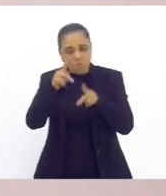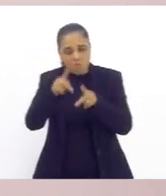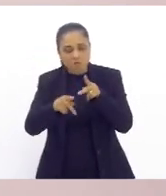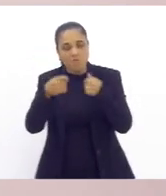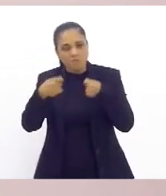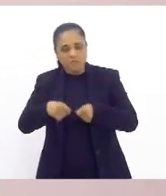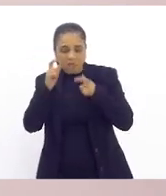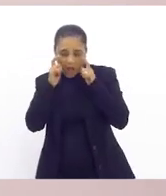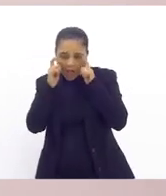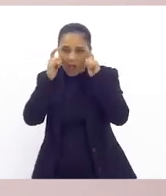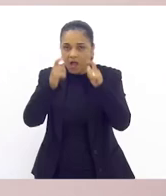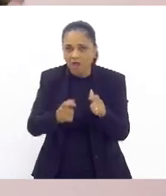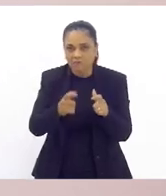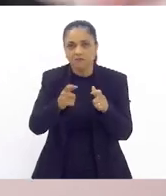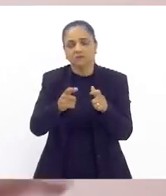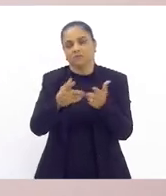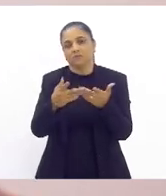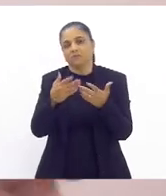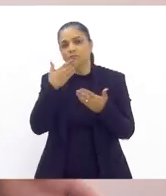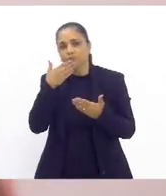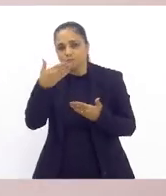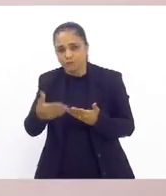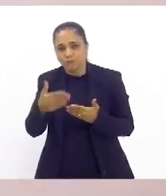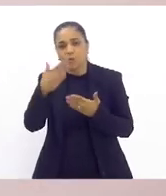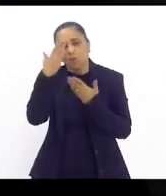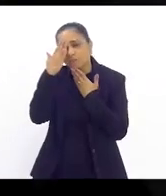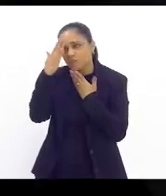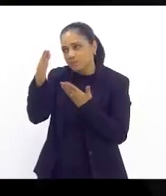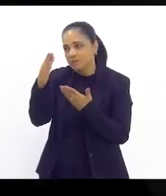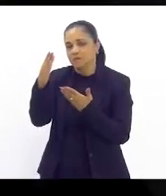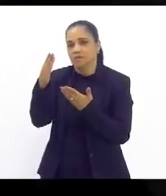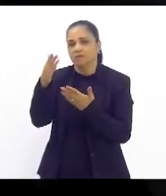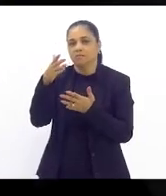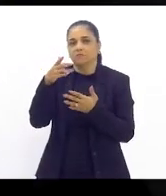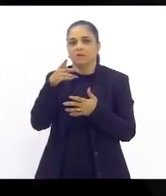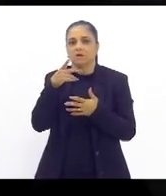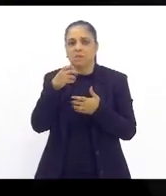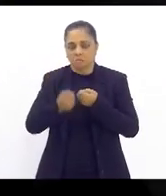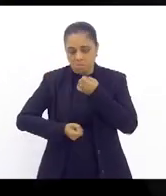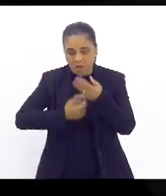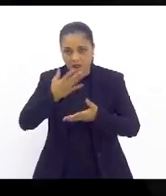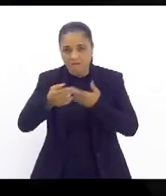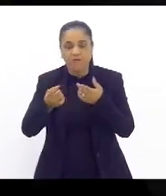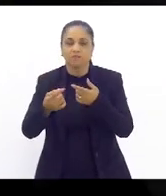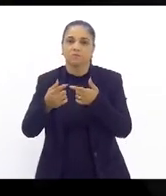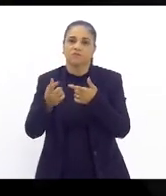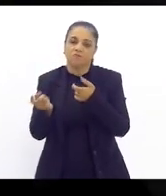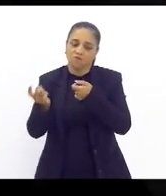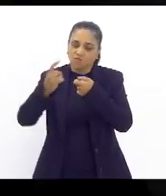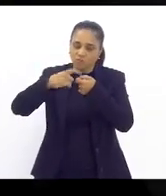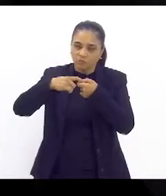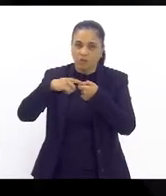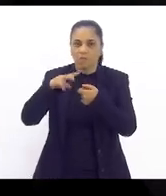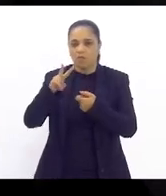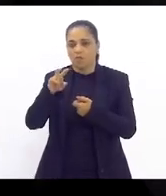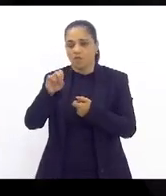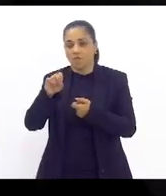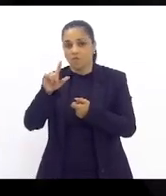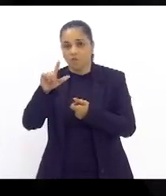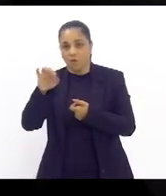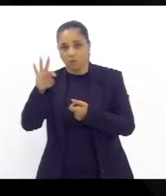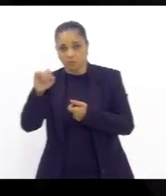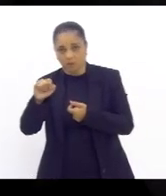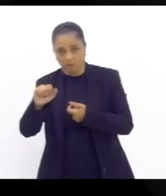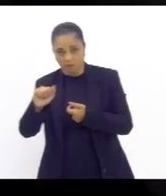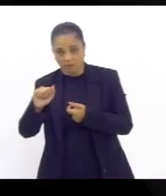de atenção muito obrigado obrigado pelas palavras agora tem uma grande viagem para Volta Redonda porque eu não tenho um superintendente